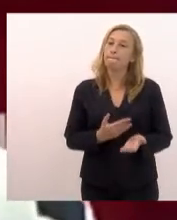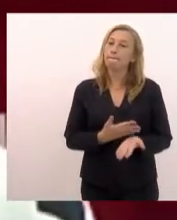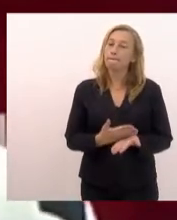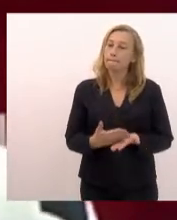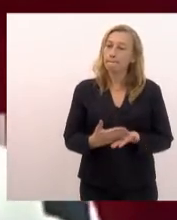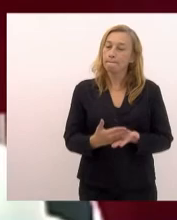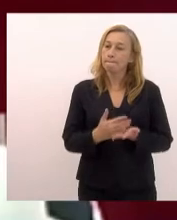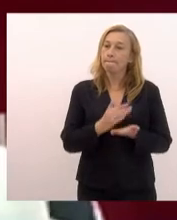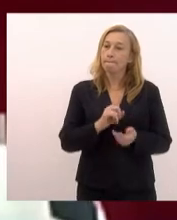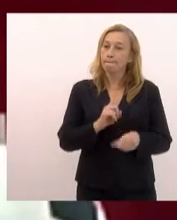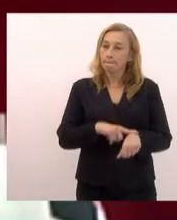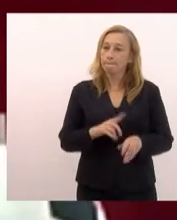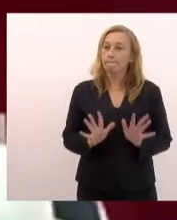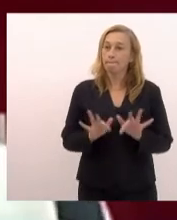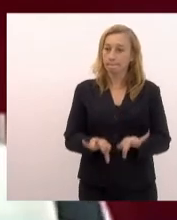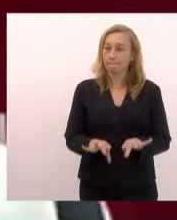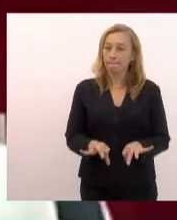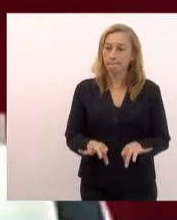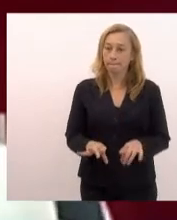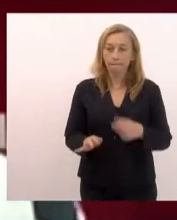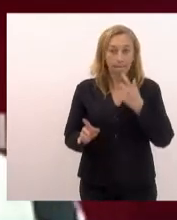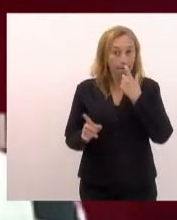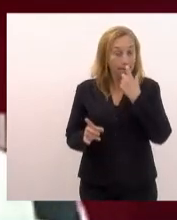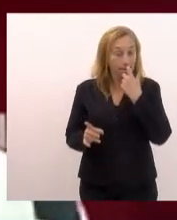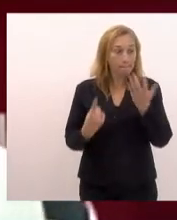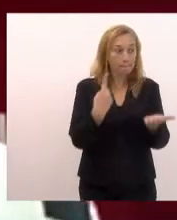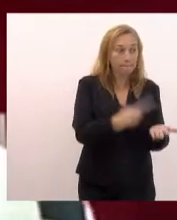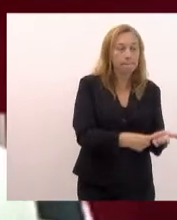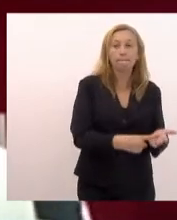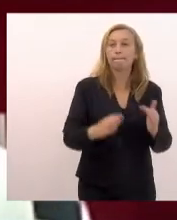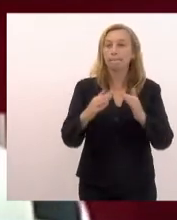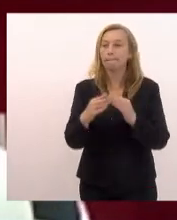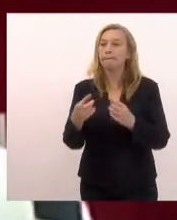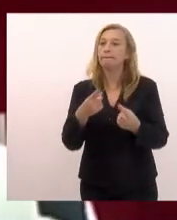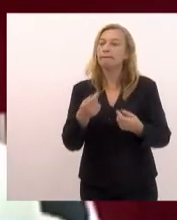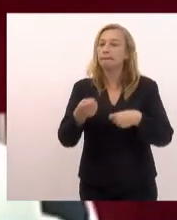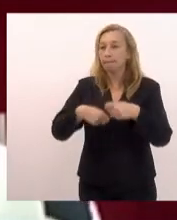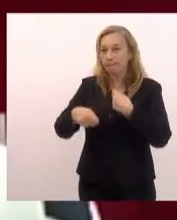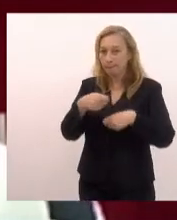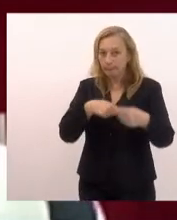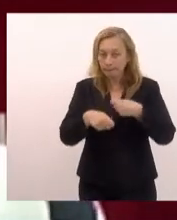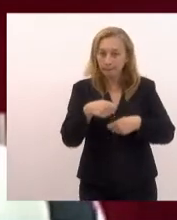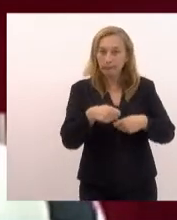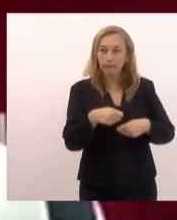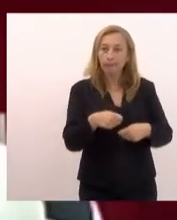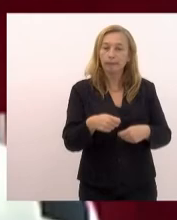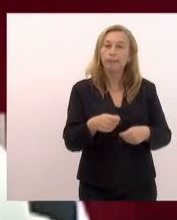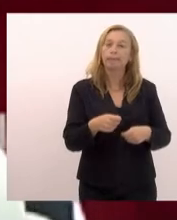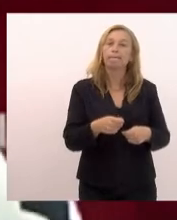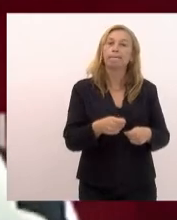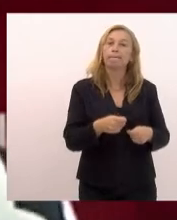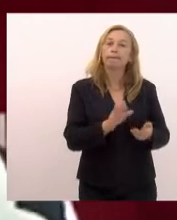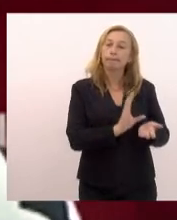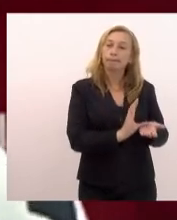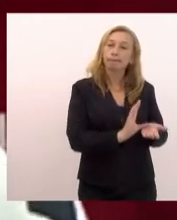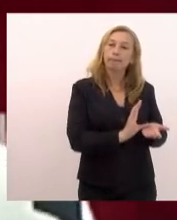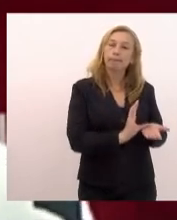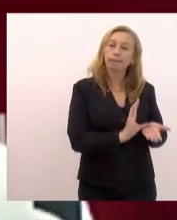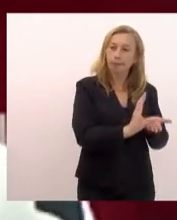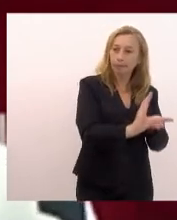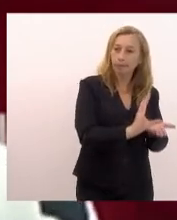o compromisso firmado nesta casa de uma negociação no auxílio alimentação e auxílio